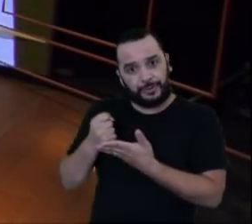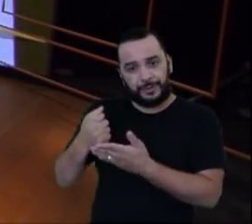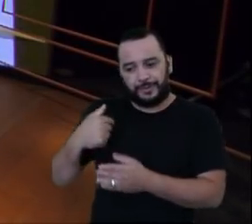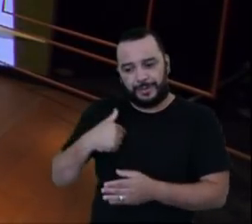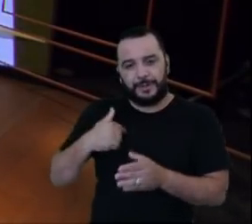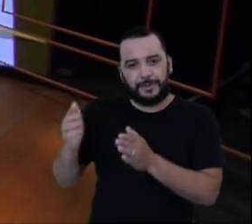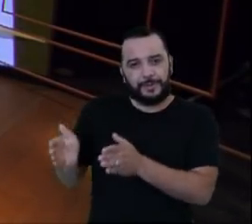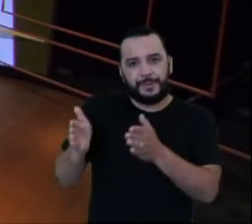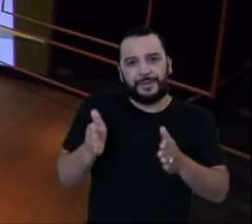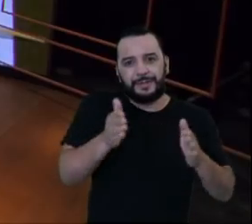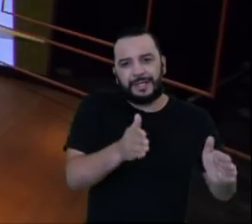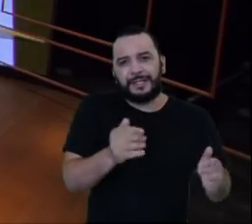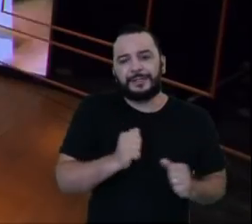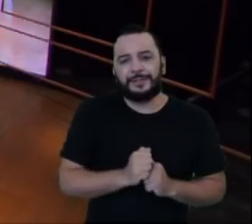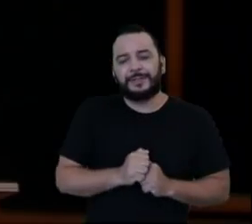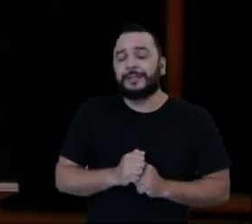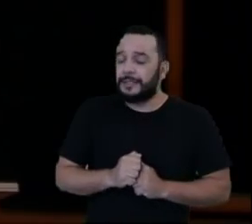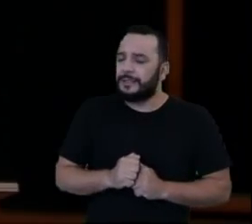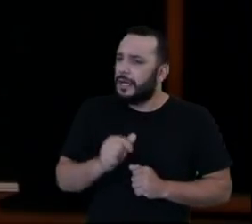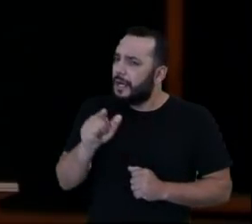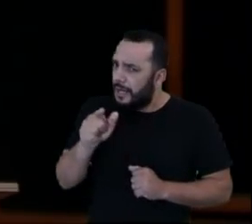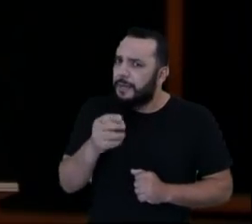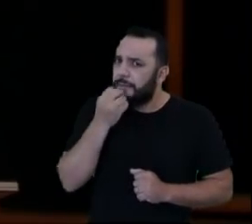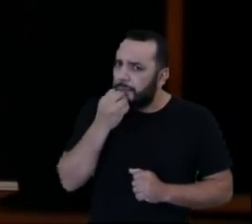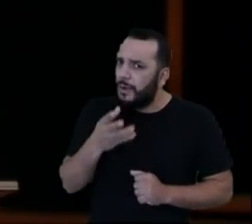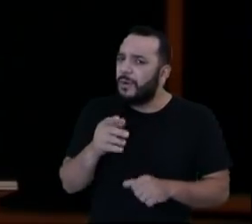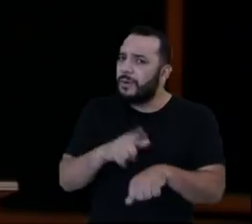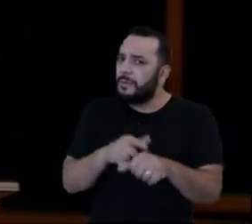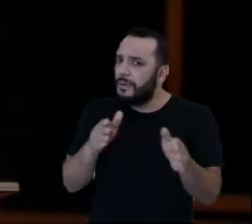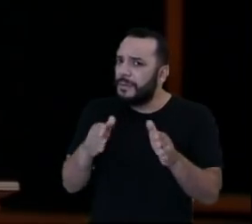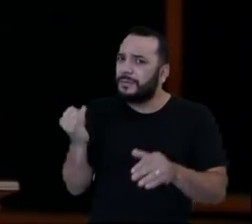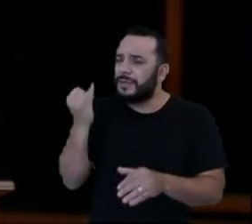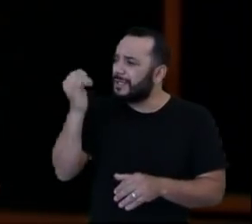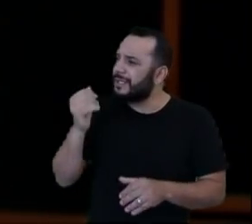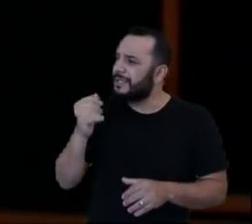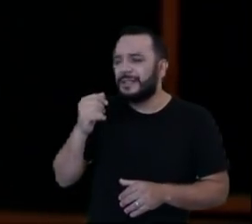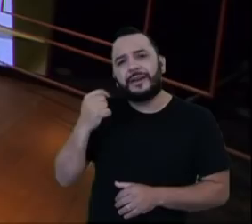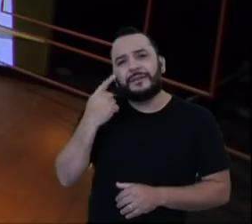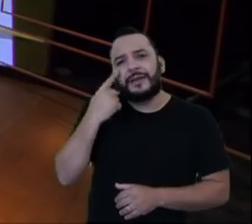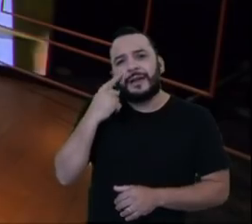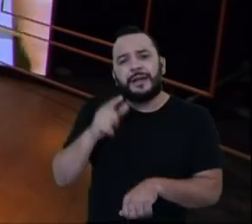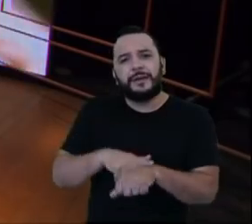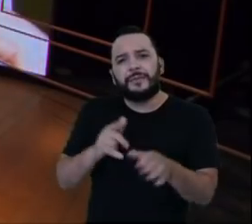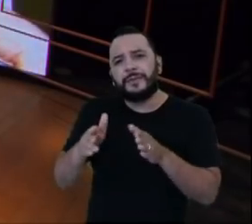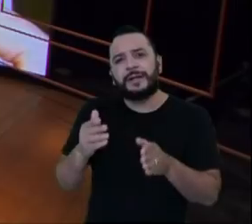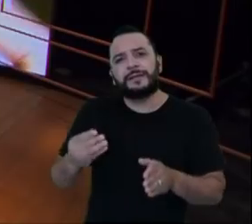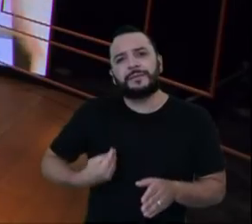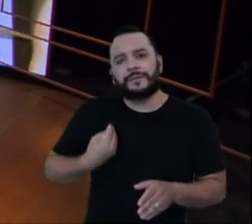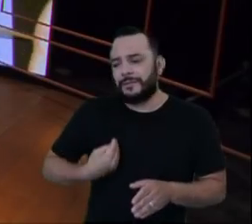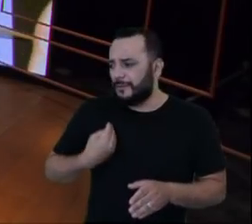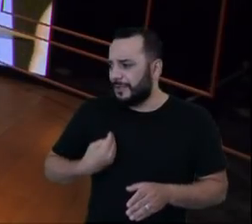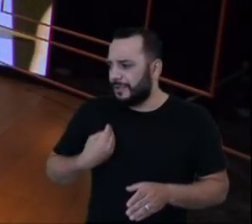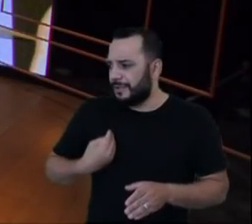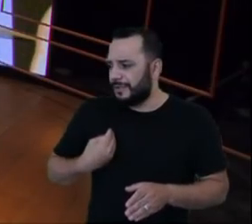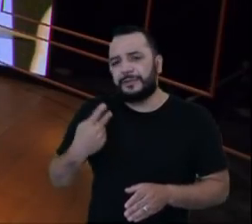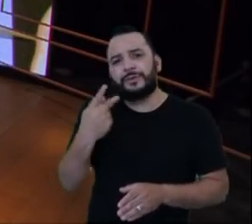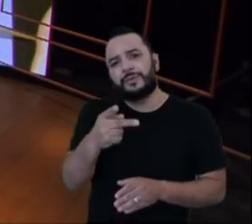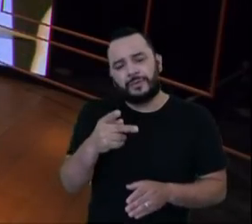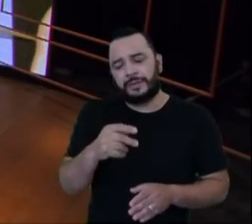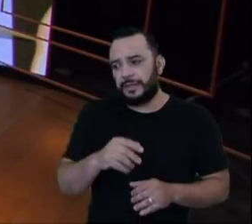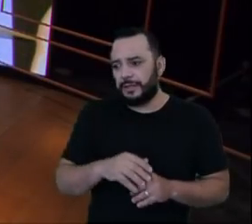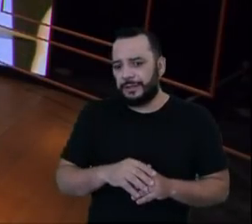pedir as palestras, né? Eu achei interessante a ideia dele, era eu e mamãe. Então, eu disse: mãe, então vamos fazer o seguinte, eu vou conduzindo os temas básicos e